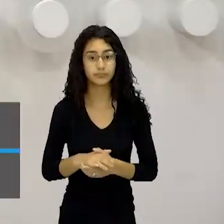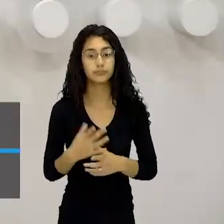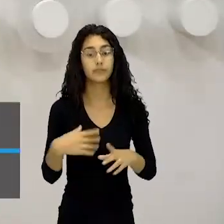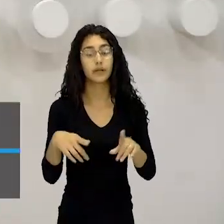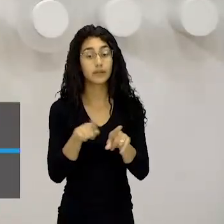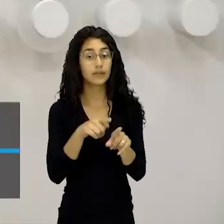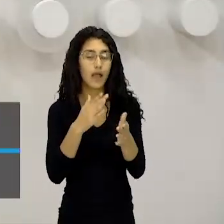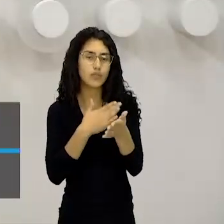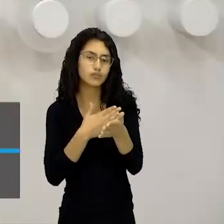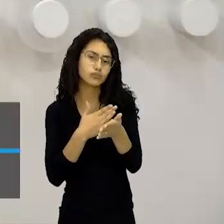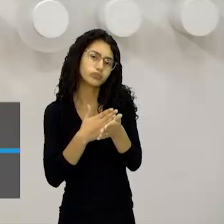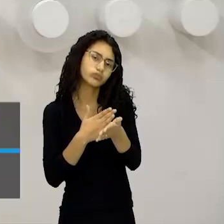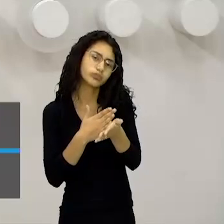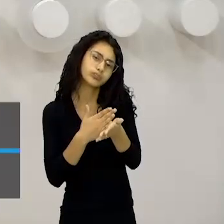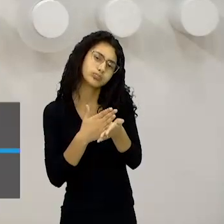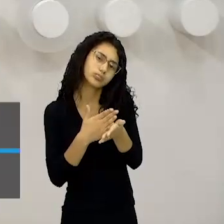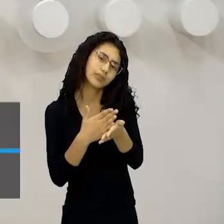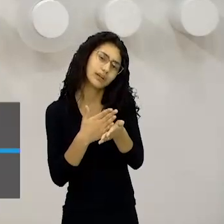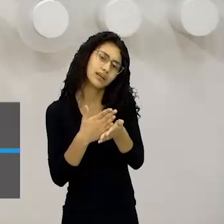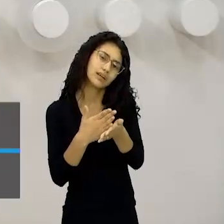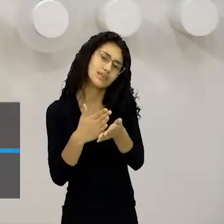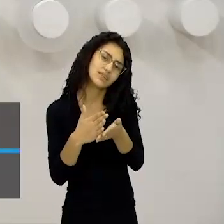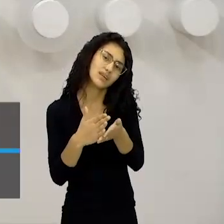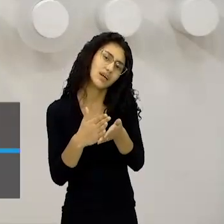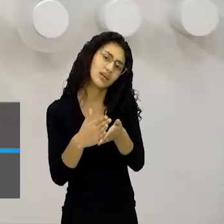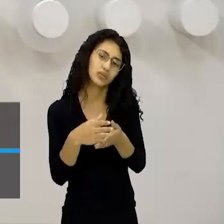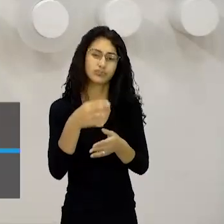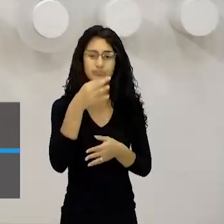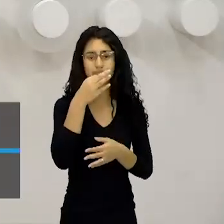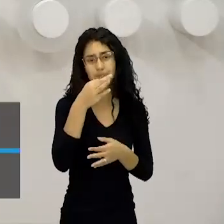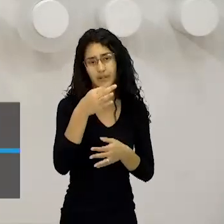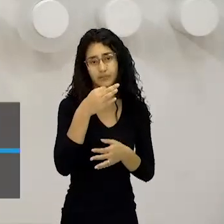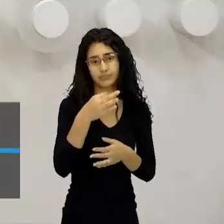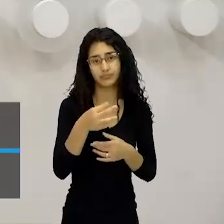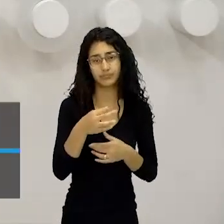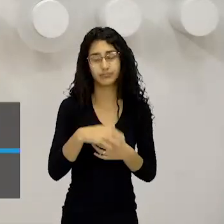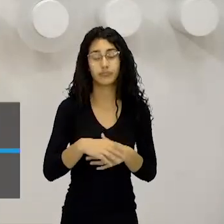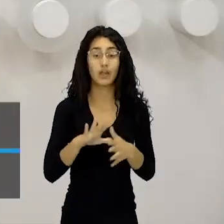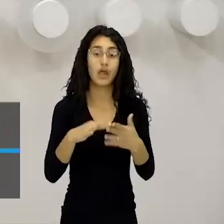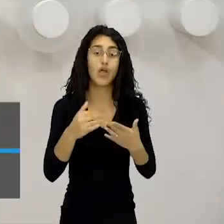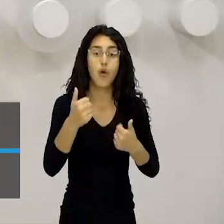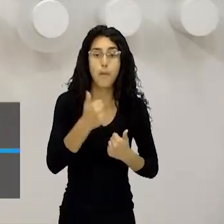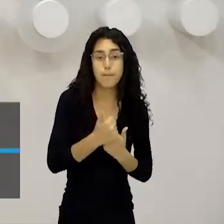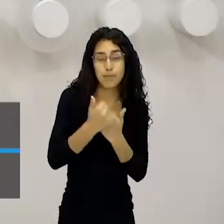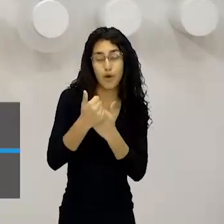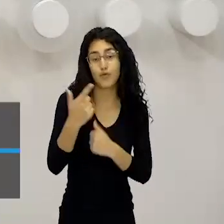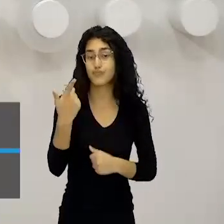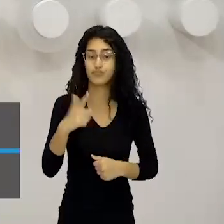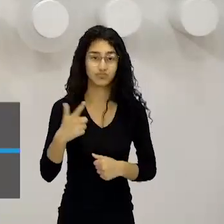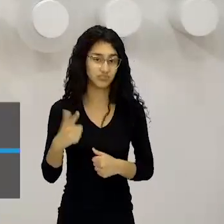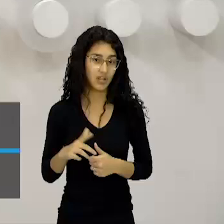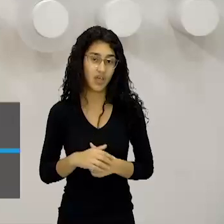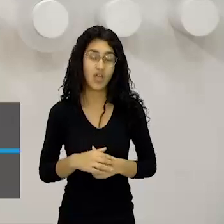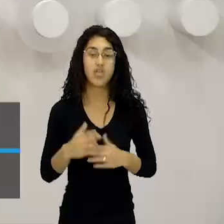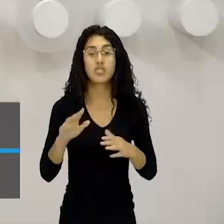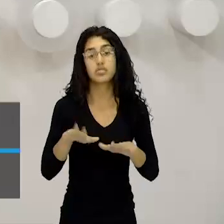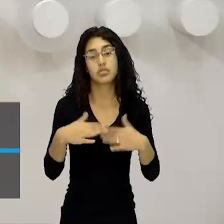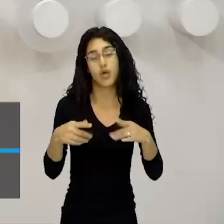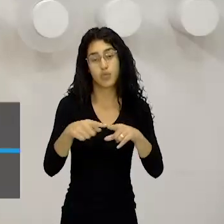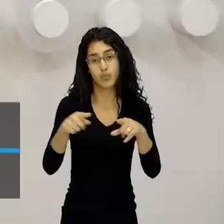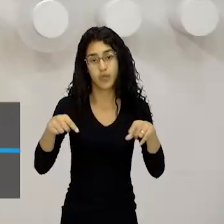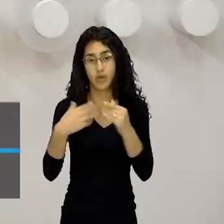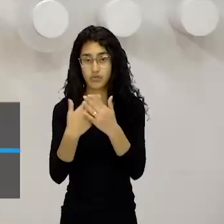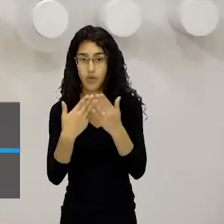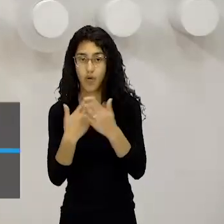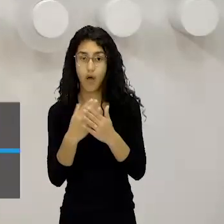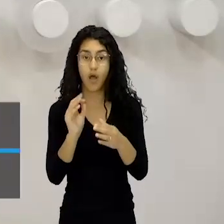está entrando para um momento que ele começa a se criticar. E se ele não tiver um apoio, tanto da unidade escolar quanto da